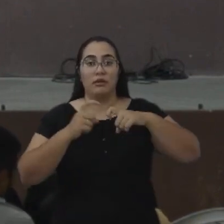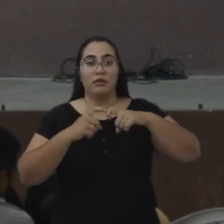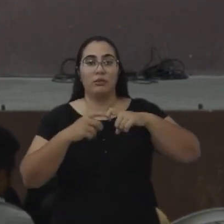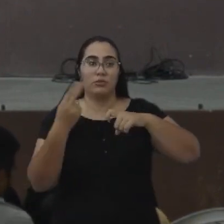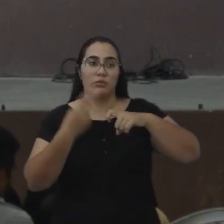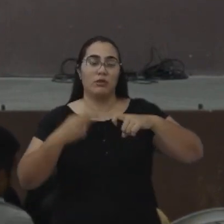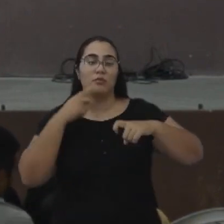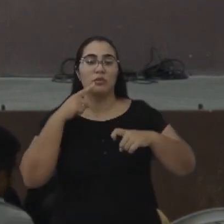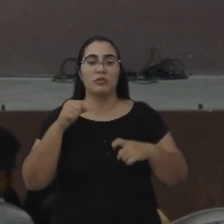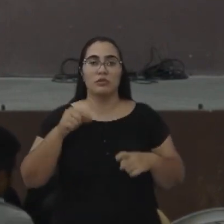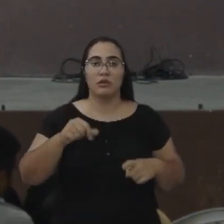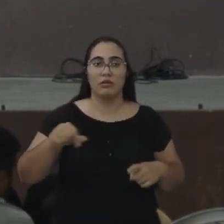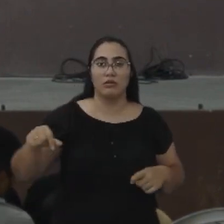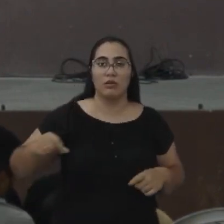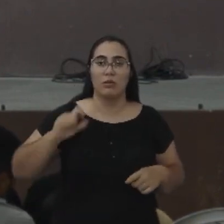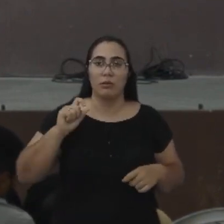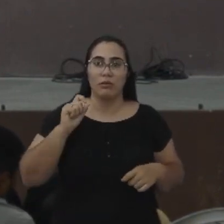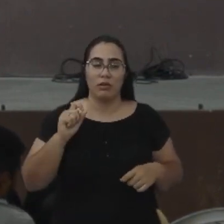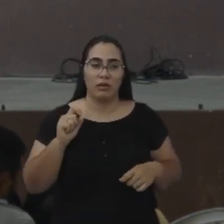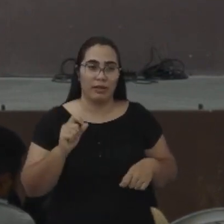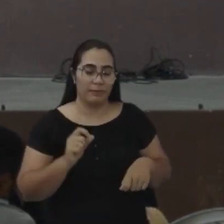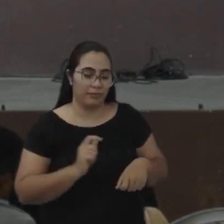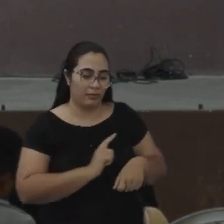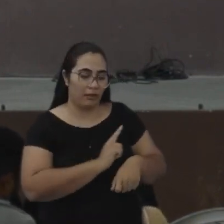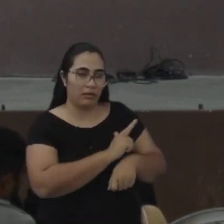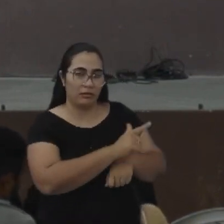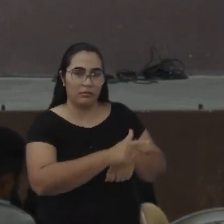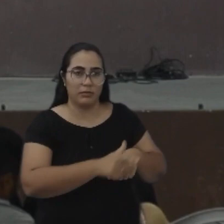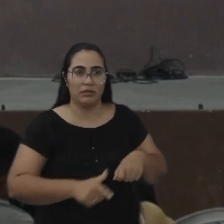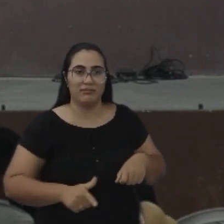utilizavam o sal como um método de esterilização.